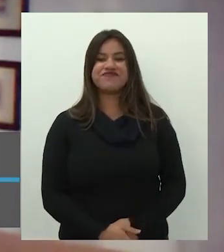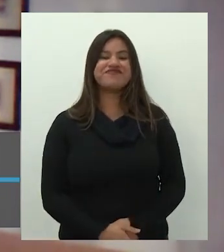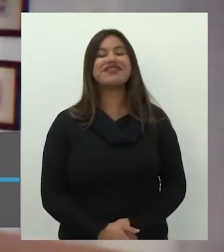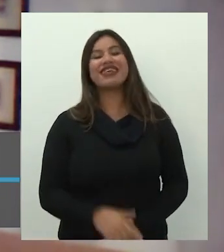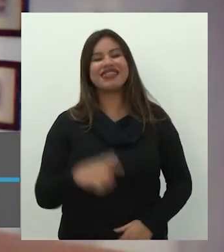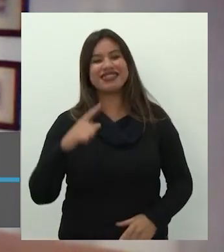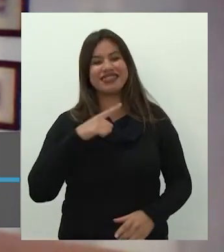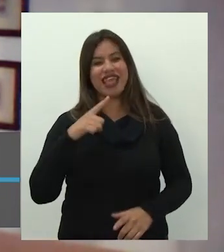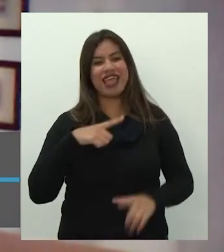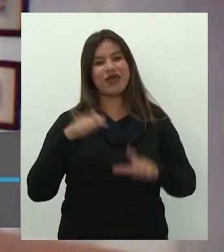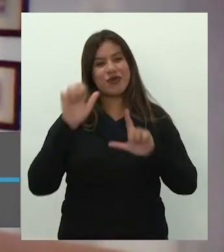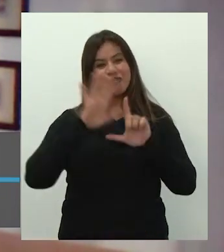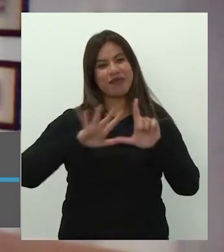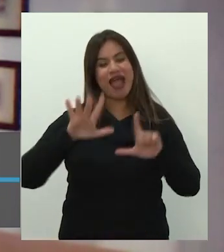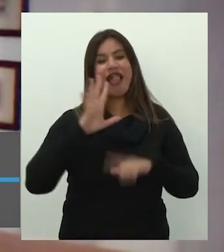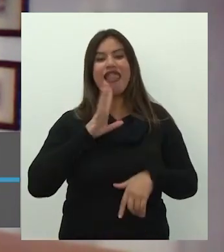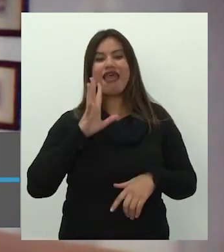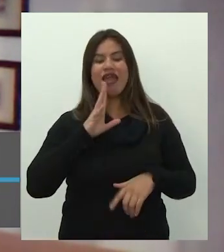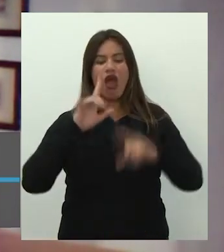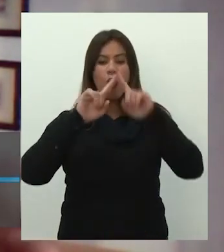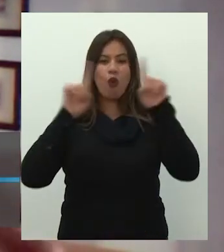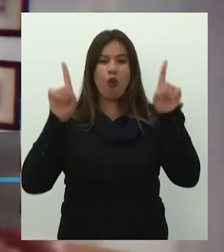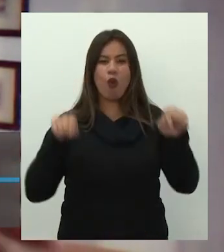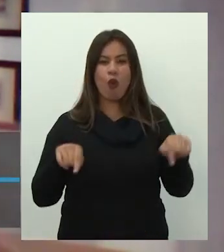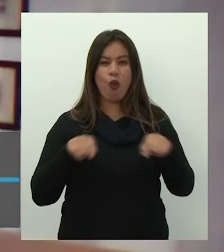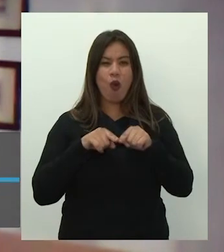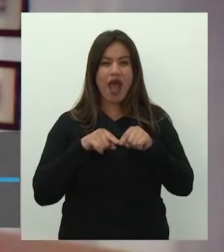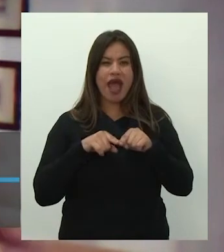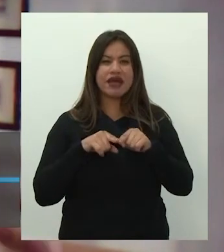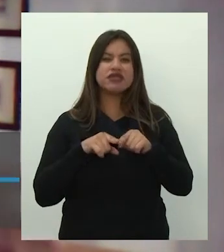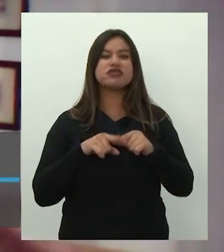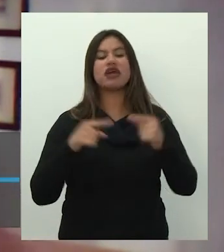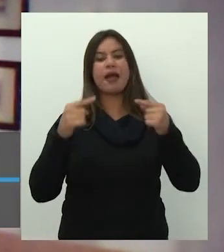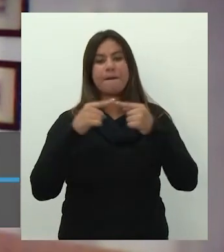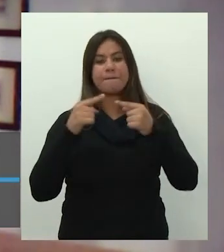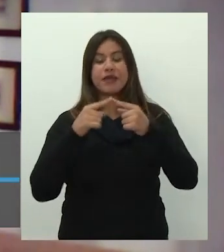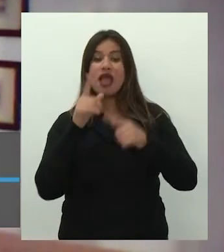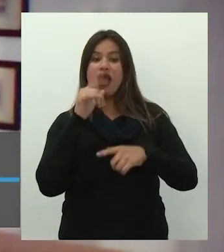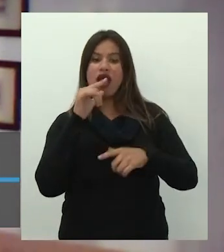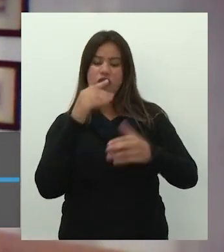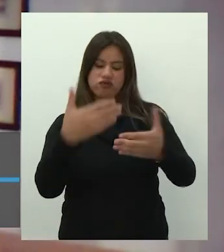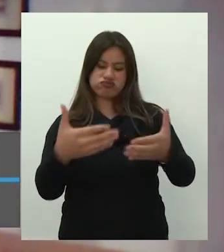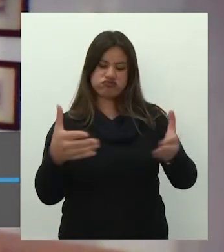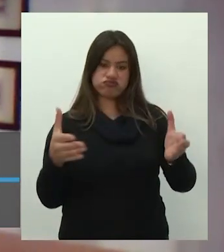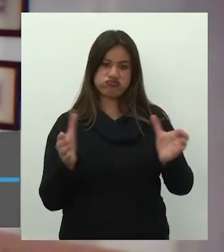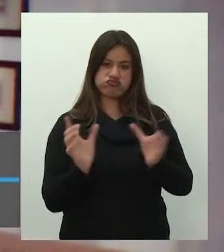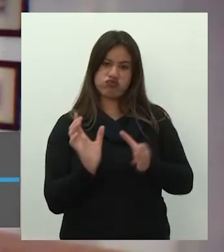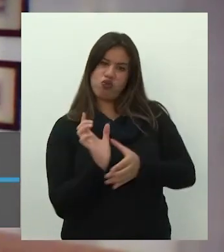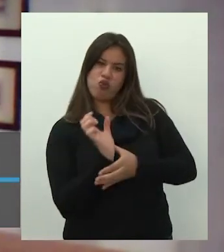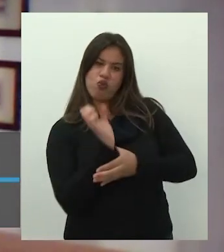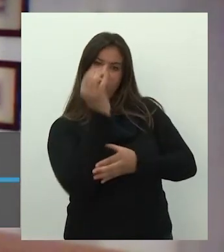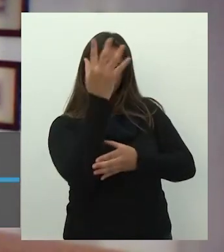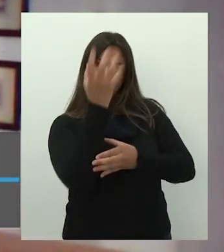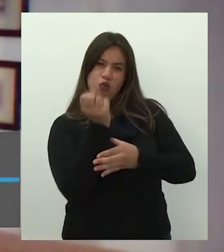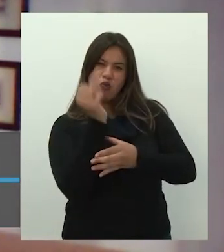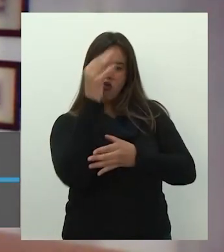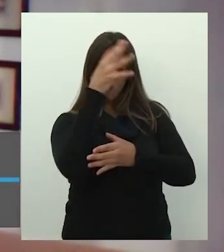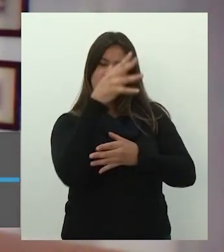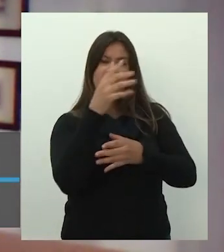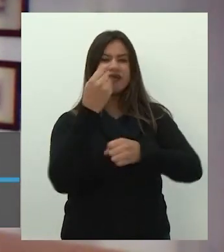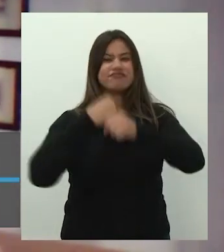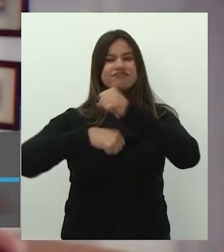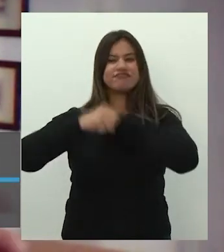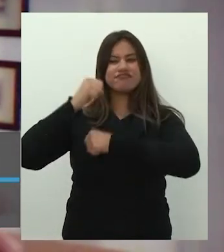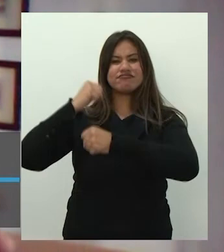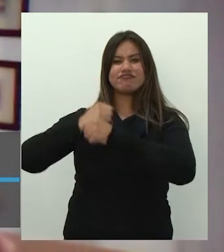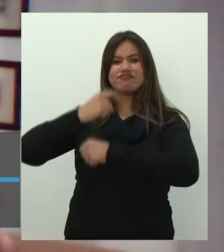figura super legal, é um quadro que é uma fonte, é um quadro de 1500 e tanto, um quadro,